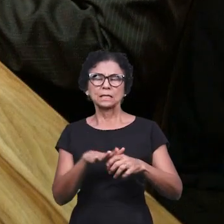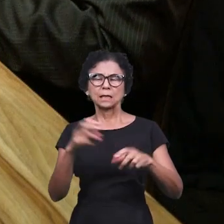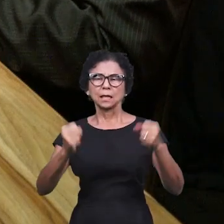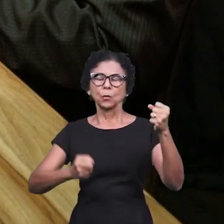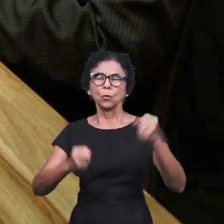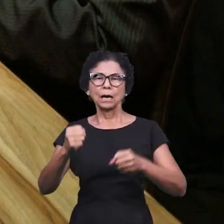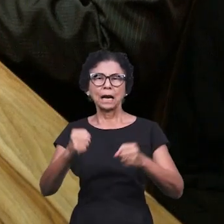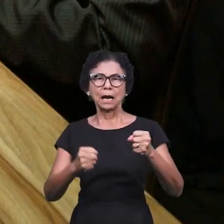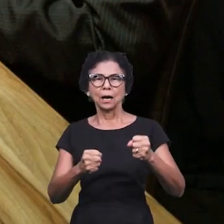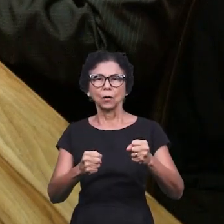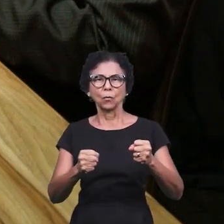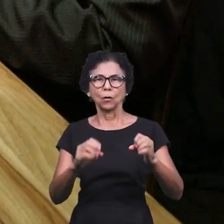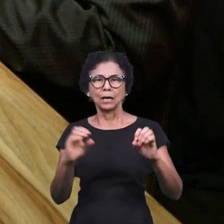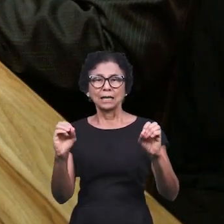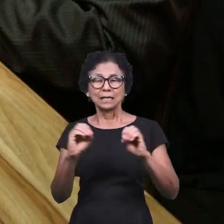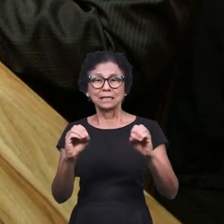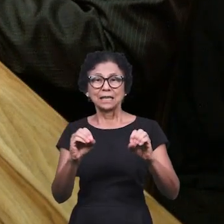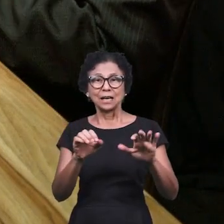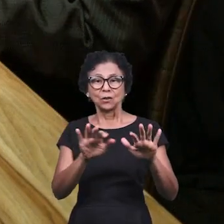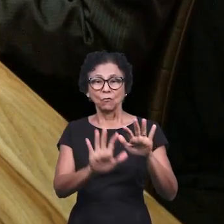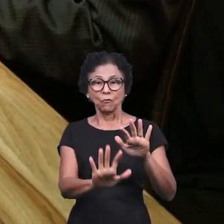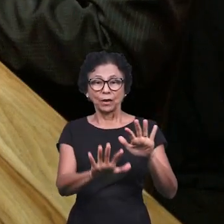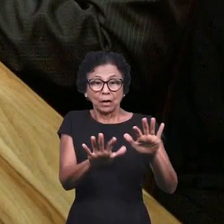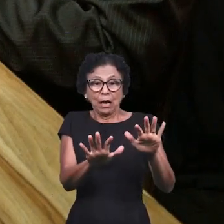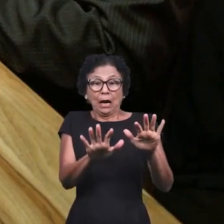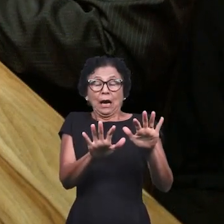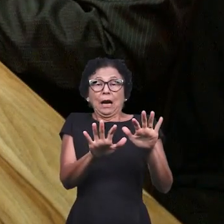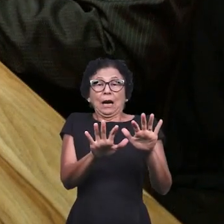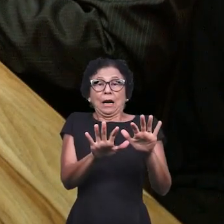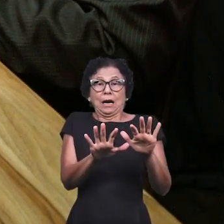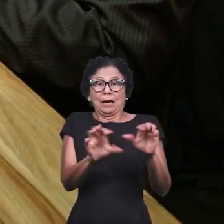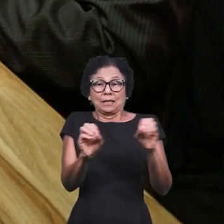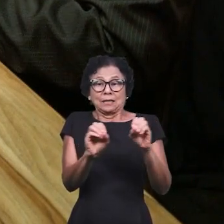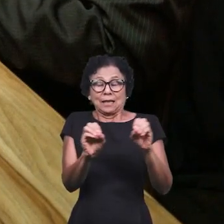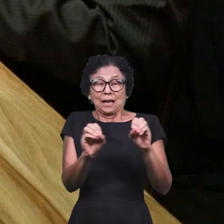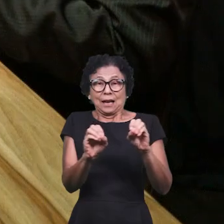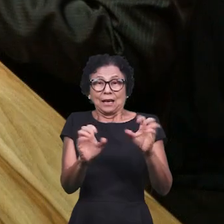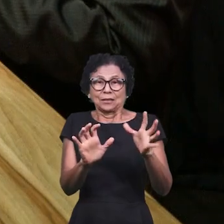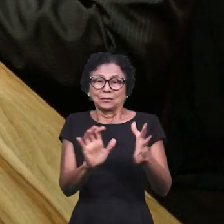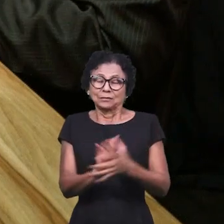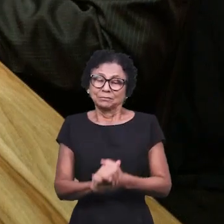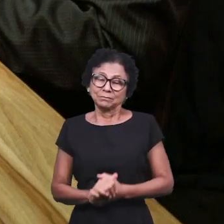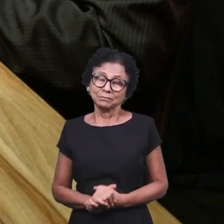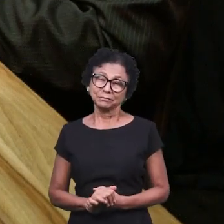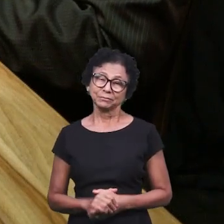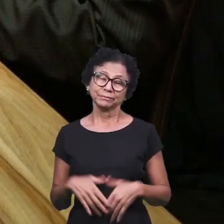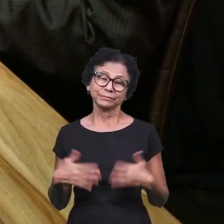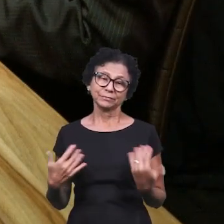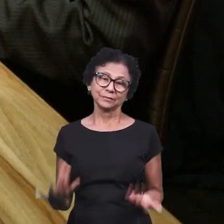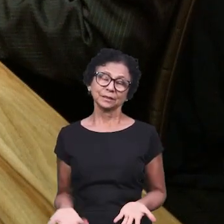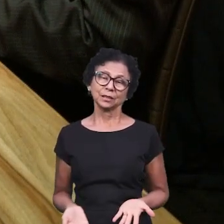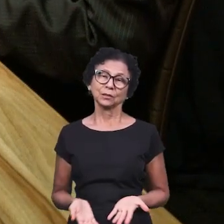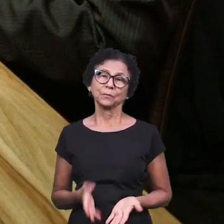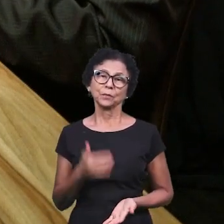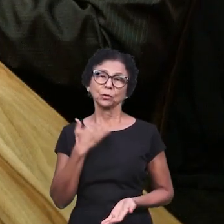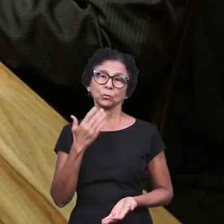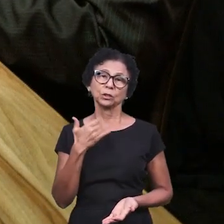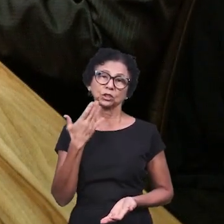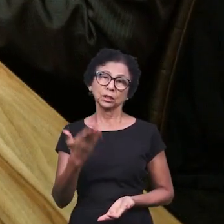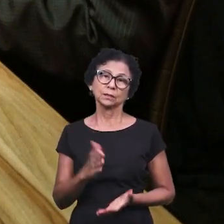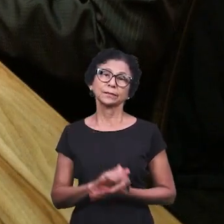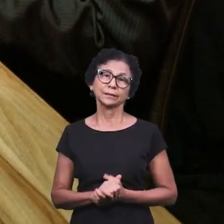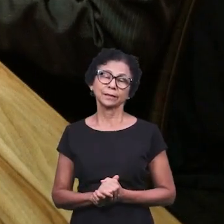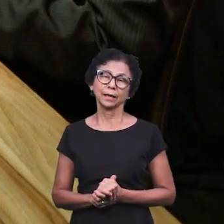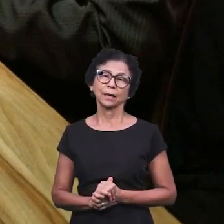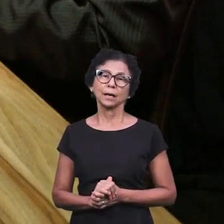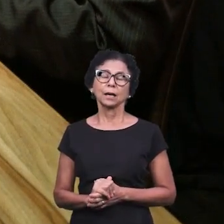né? Uhum. Mas se você tem um carro e ele não tem freio, você anda na velocidade regulamentar, por Não. exemplo, né? Não vai. Então, potência não é nada sem